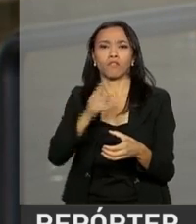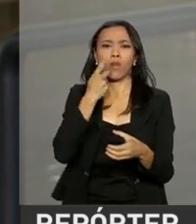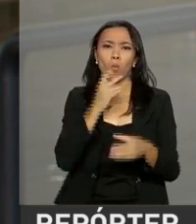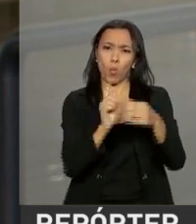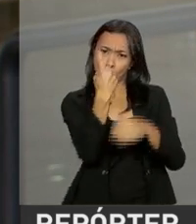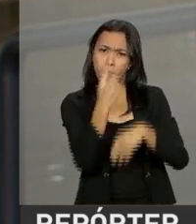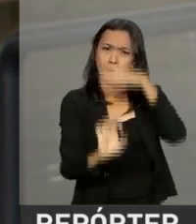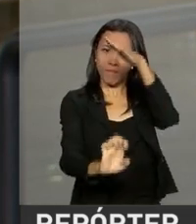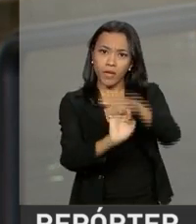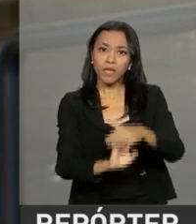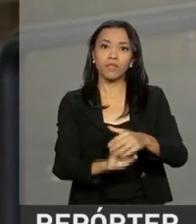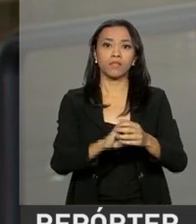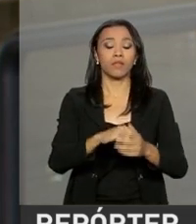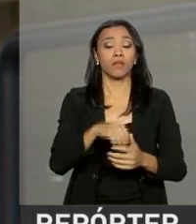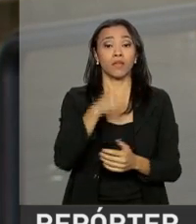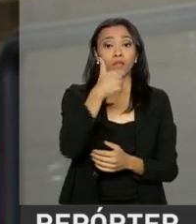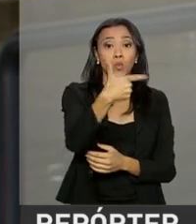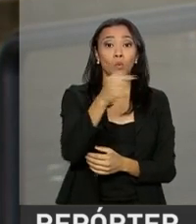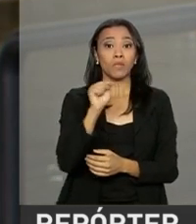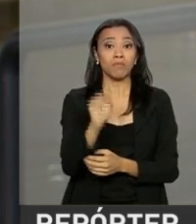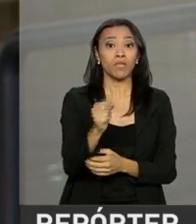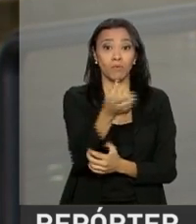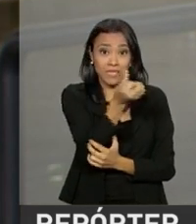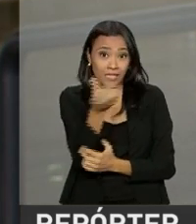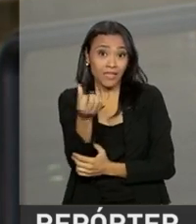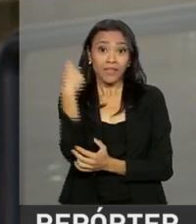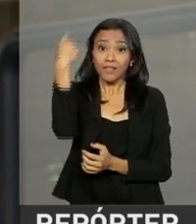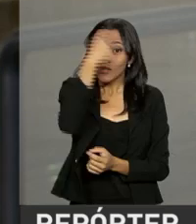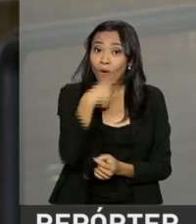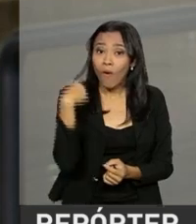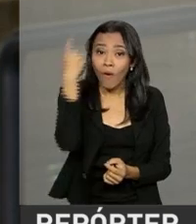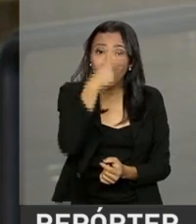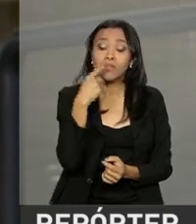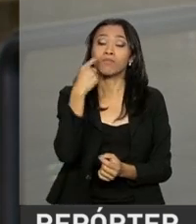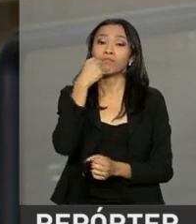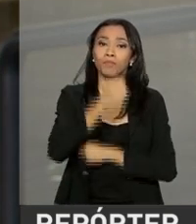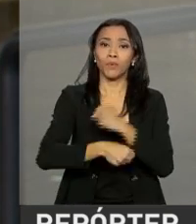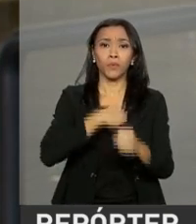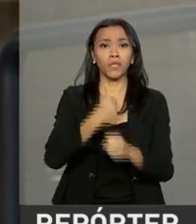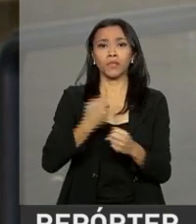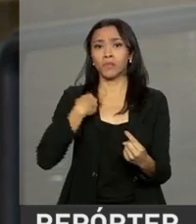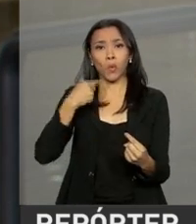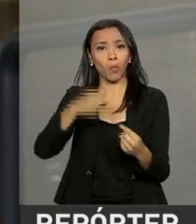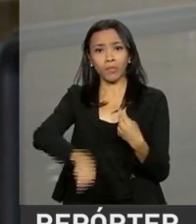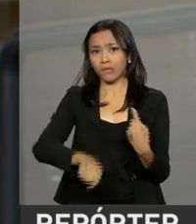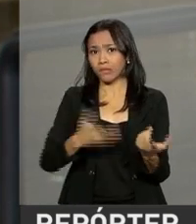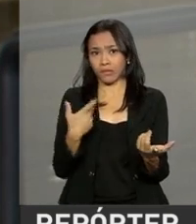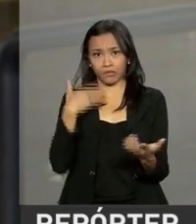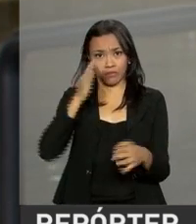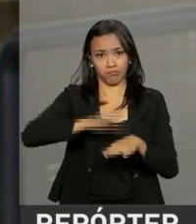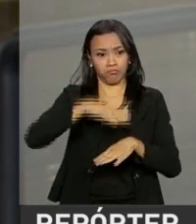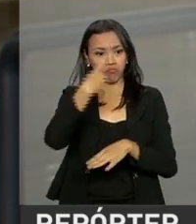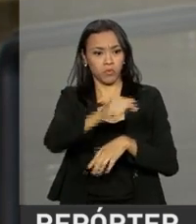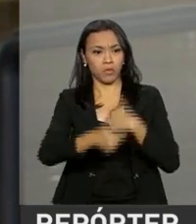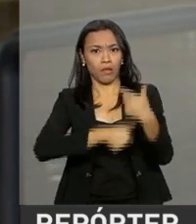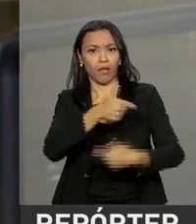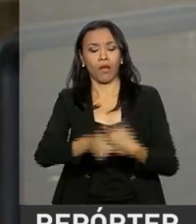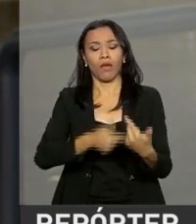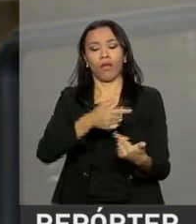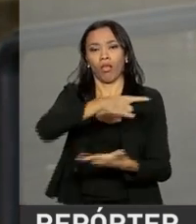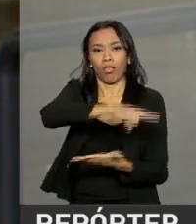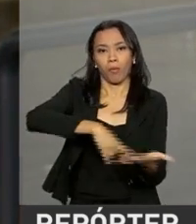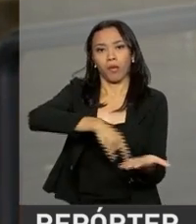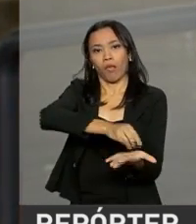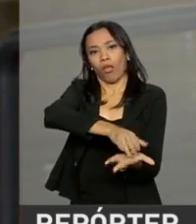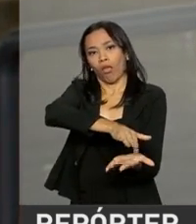2.600 horas por ano com obrigações que não estão relacionadas com a sua atividade fim, quer dizer, obrigações burocráticas.